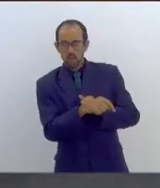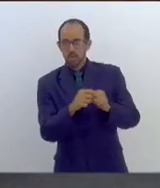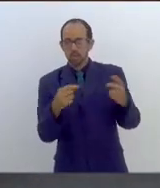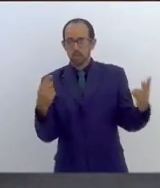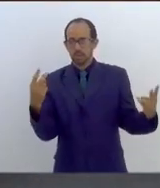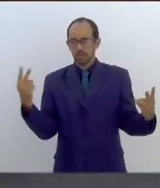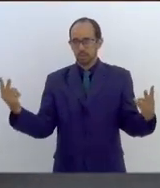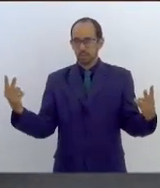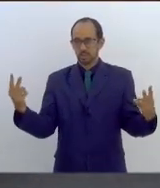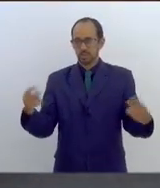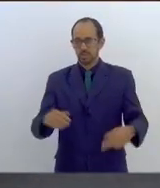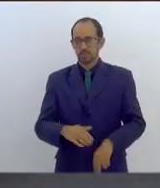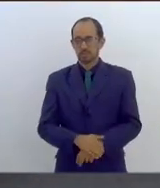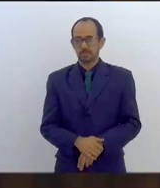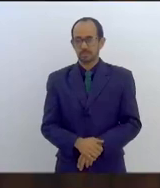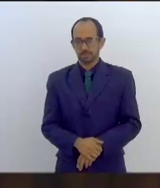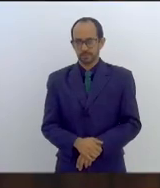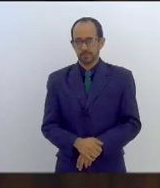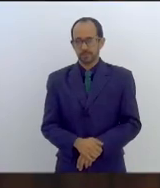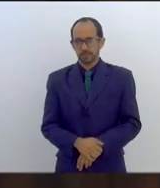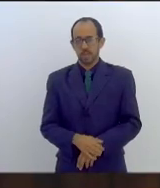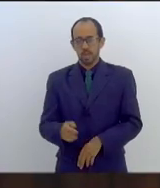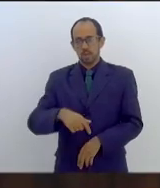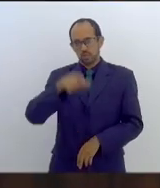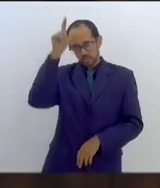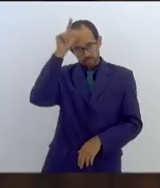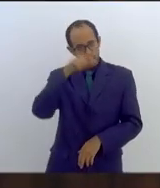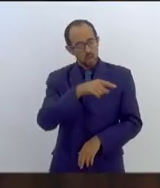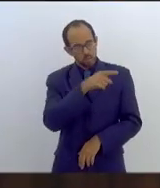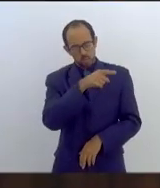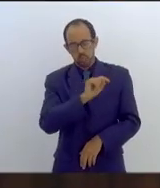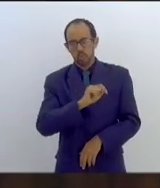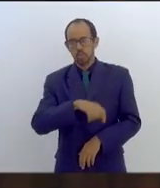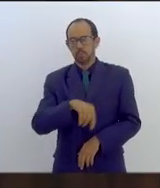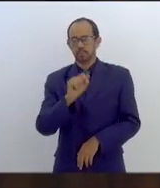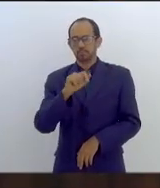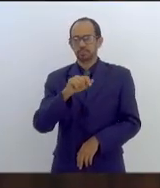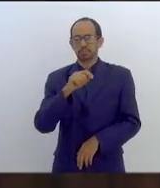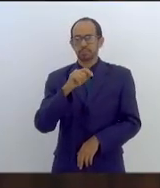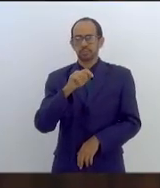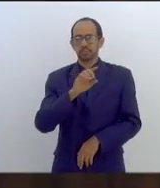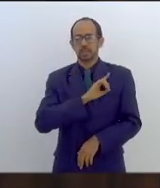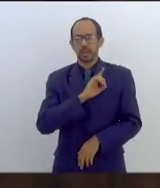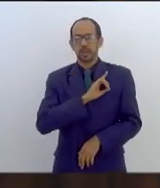2-2. Deputado Luiz Paulo, delegado Carlos...